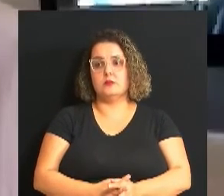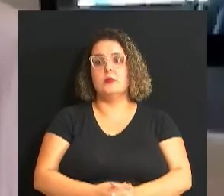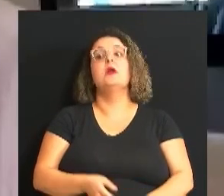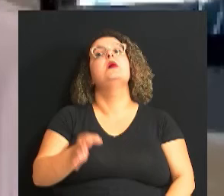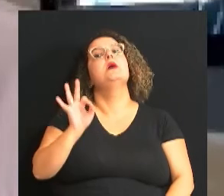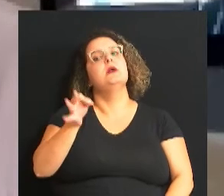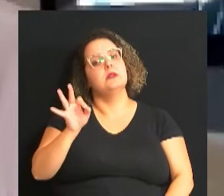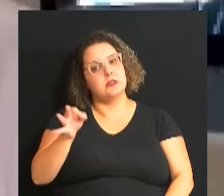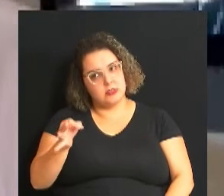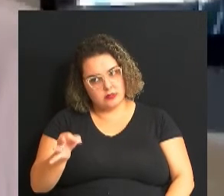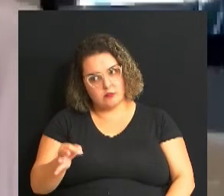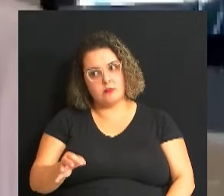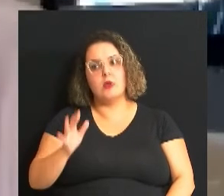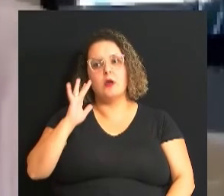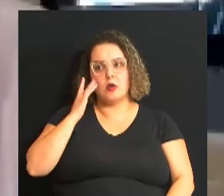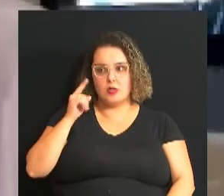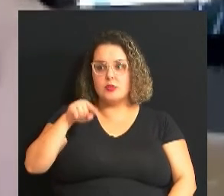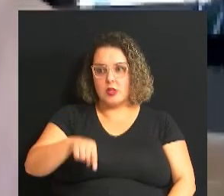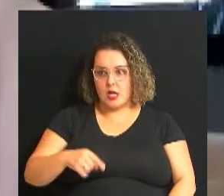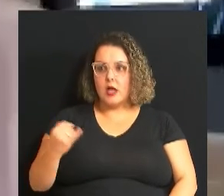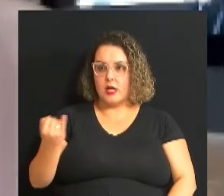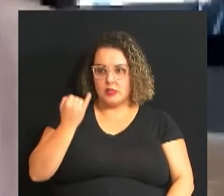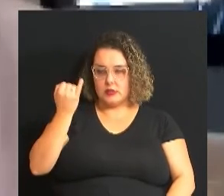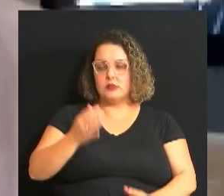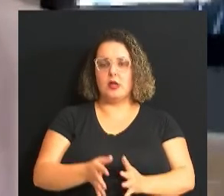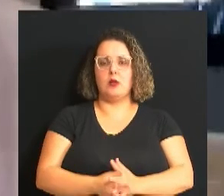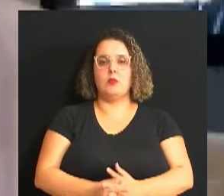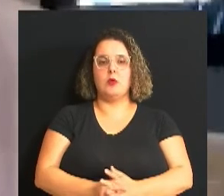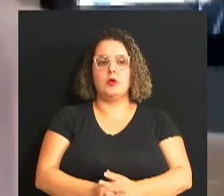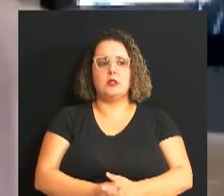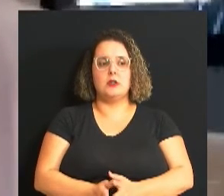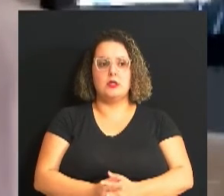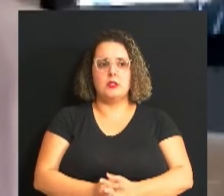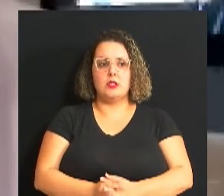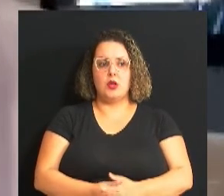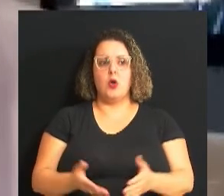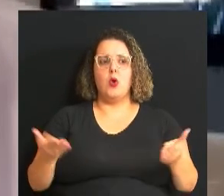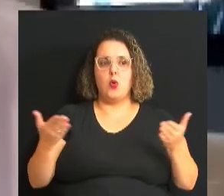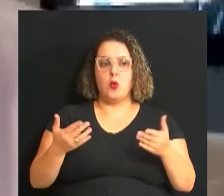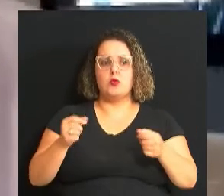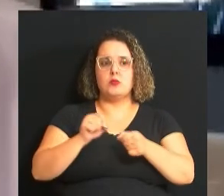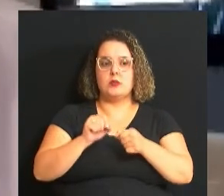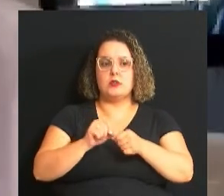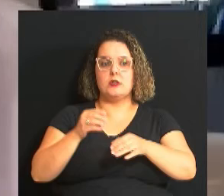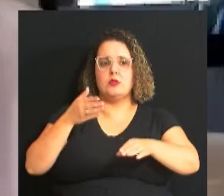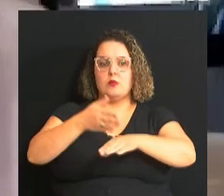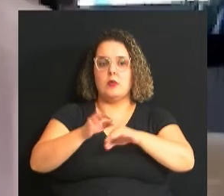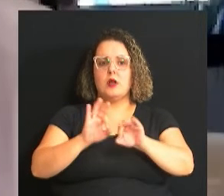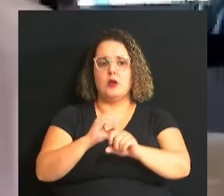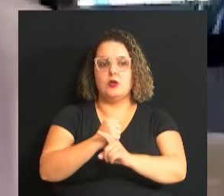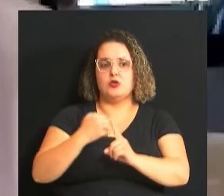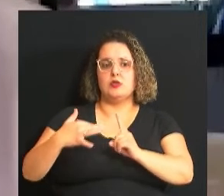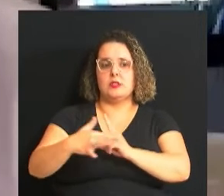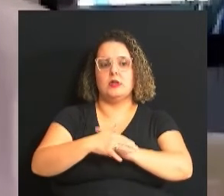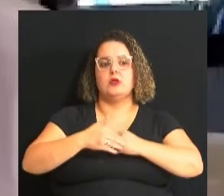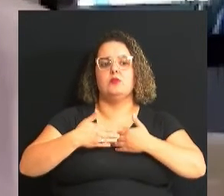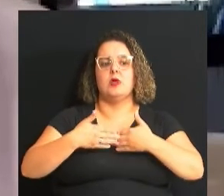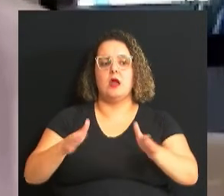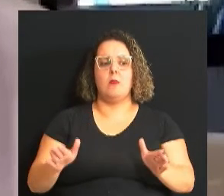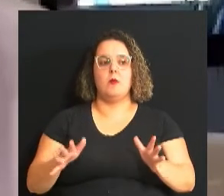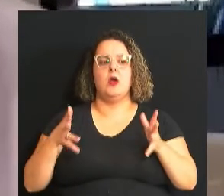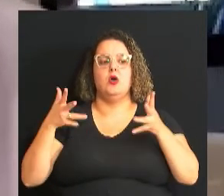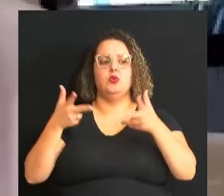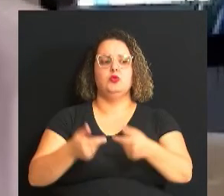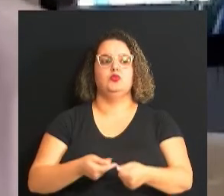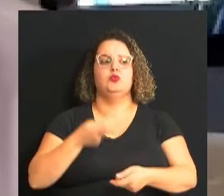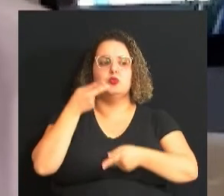Exatamente, eu acho que essa é a grande importância, né? Hoje nós fazemos parte de uma sociedade mais aberta, em que tudo se fala de